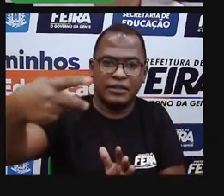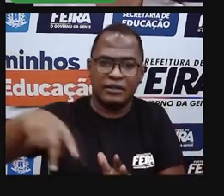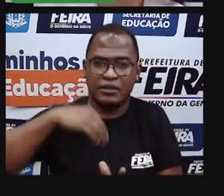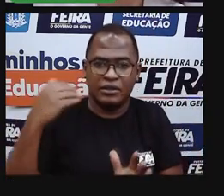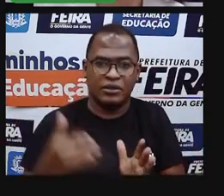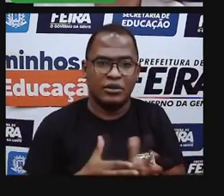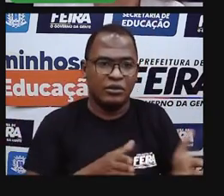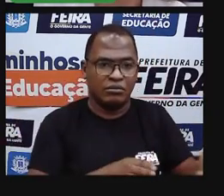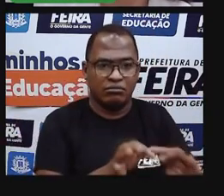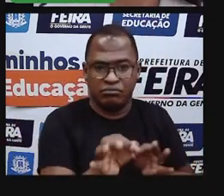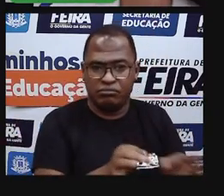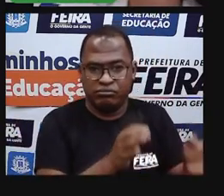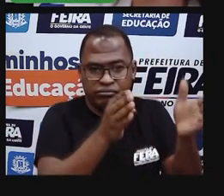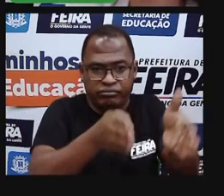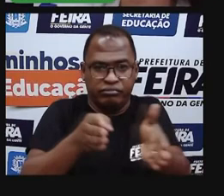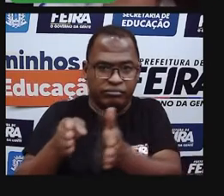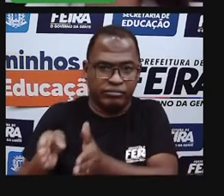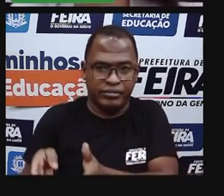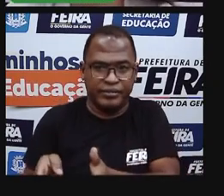e ao local onde ela se encontra.